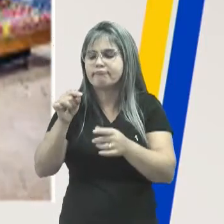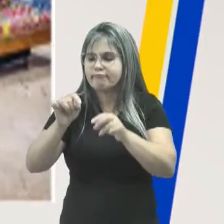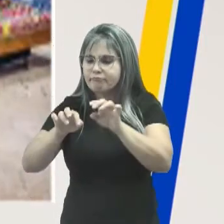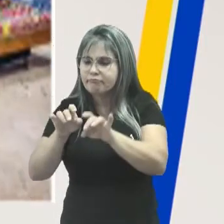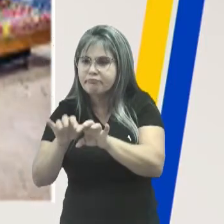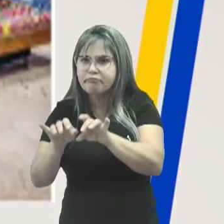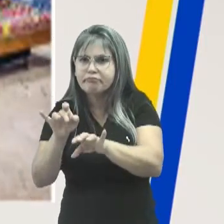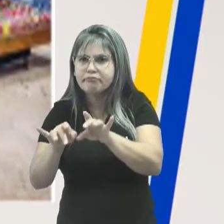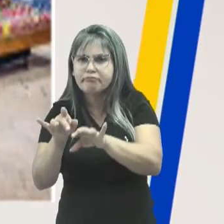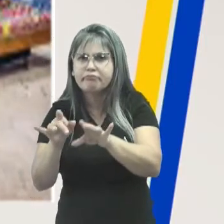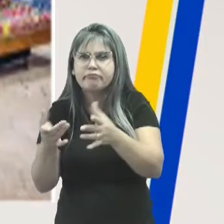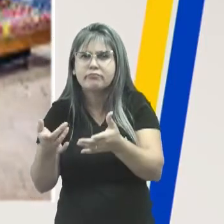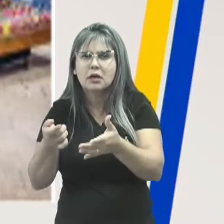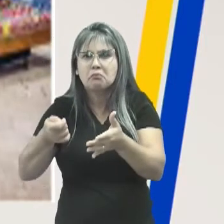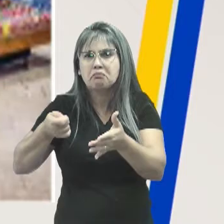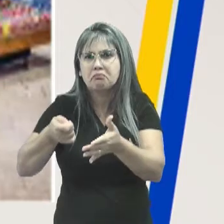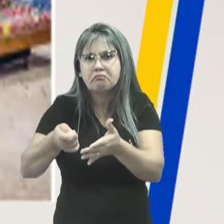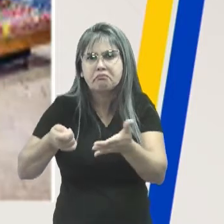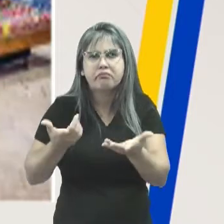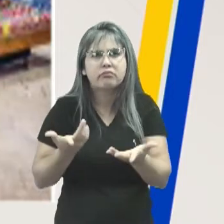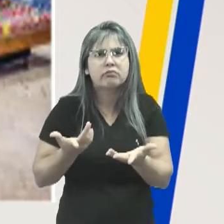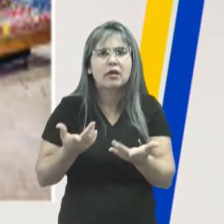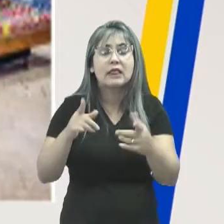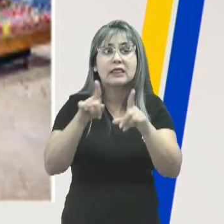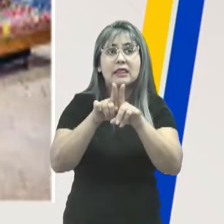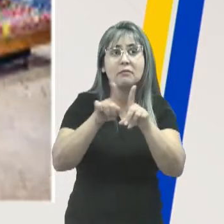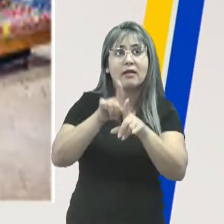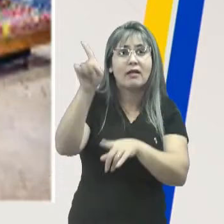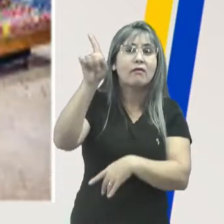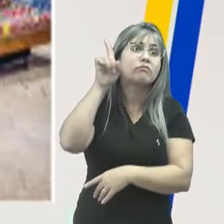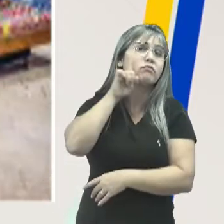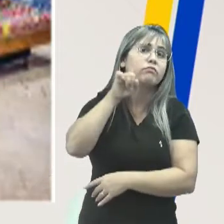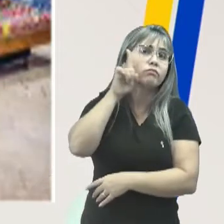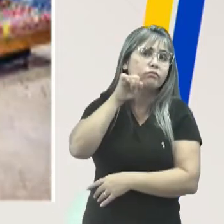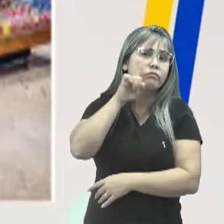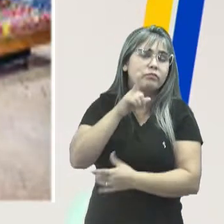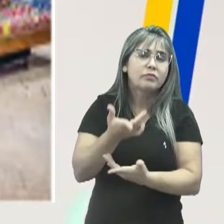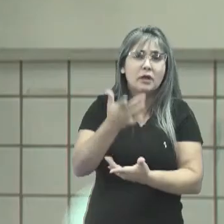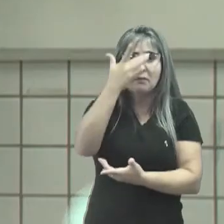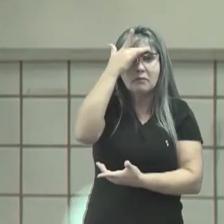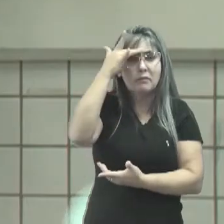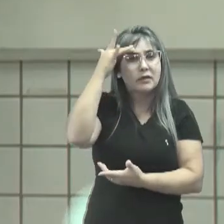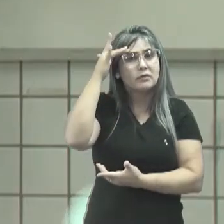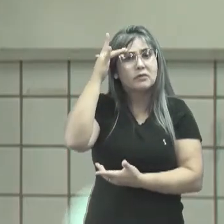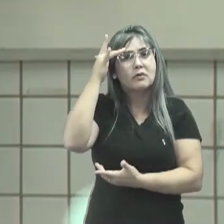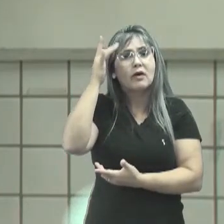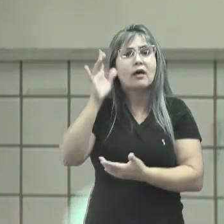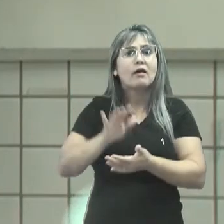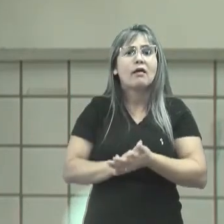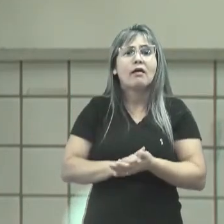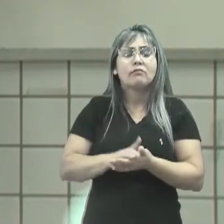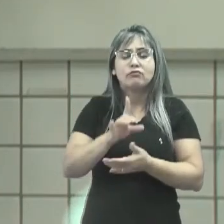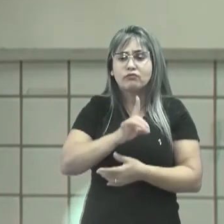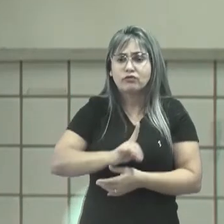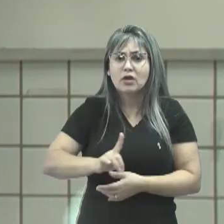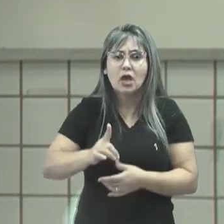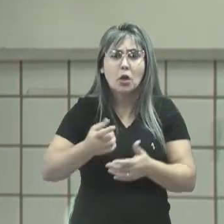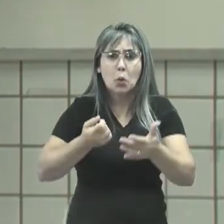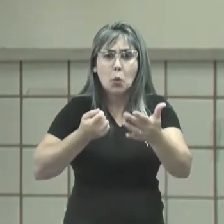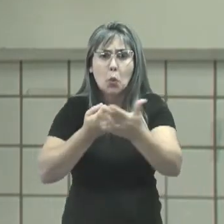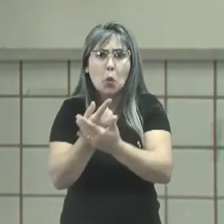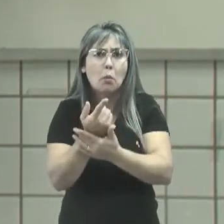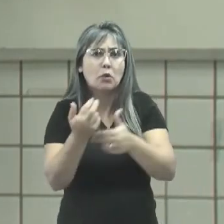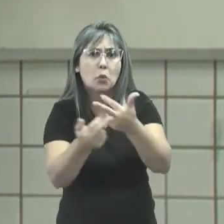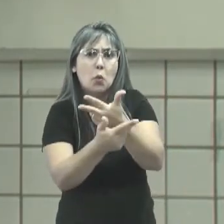Em países como os Estados Unidos, você mesmo abastece o seu veículo ali e você mesmo paga, tá bom? Então, cada vez